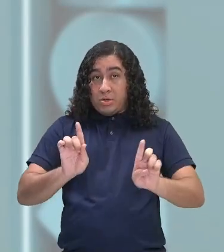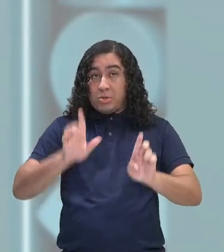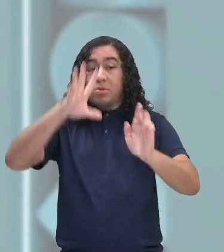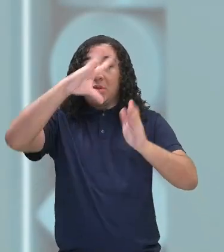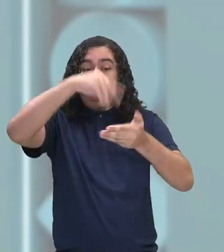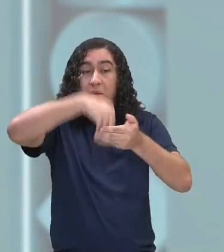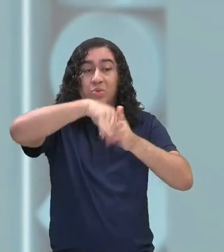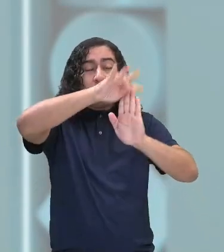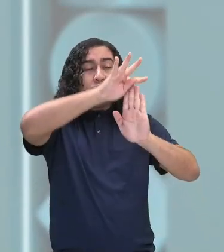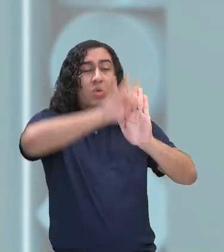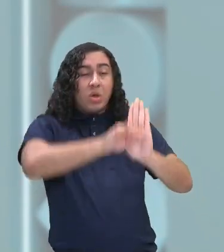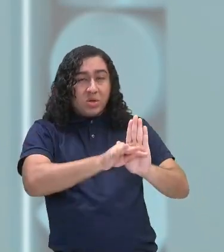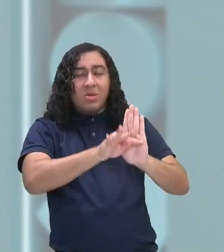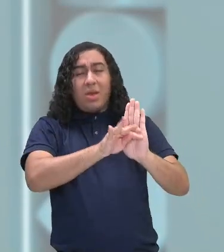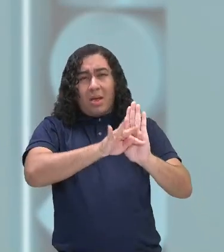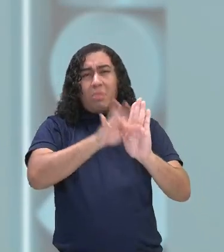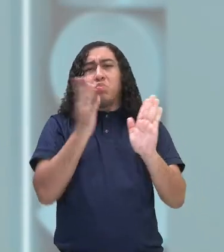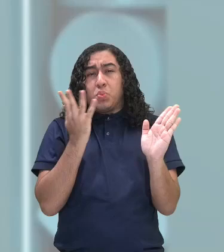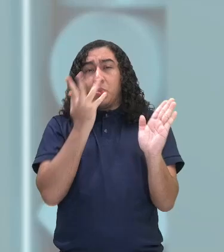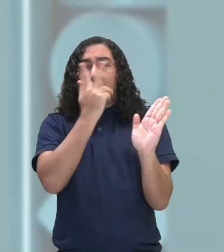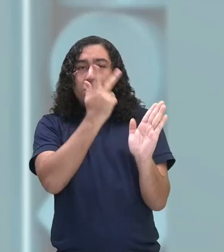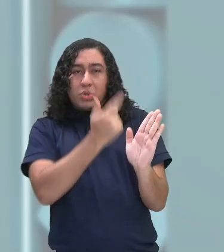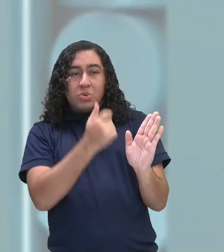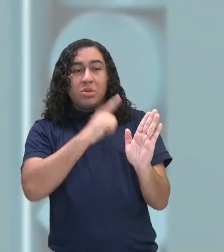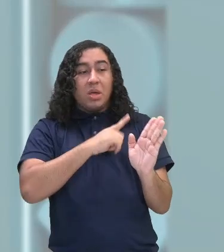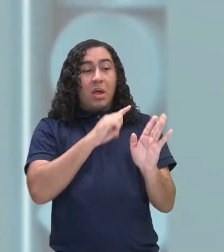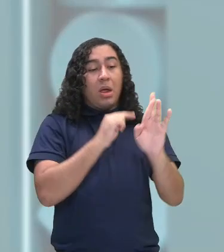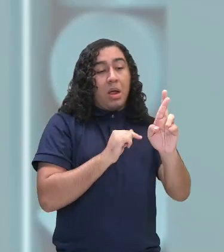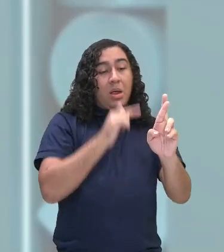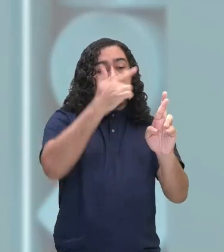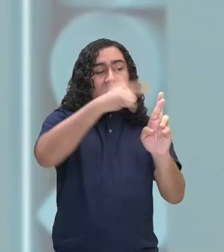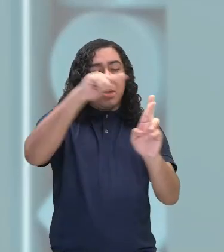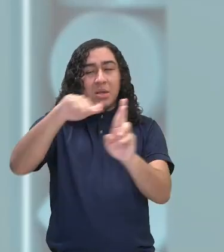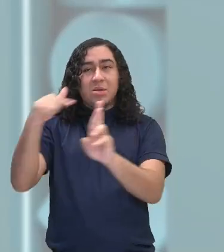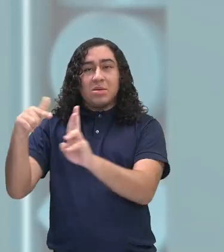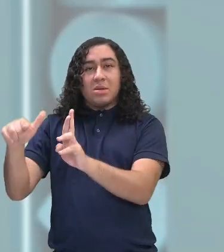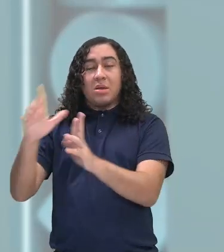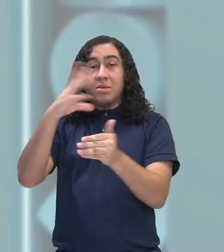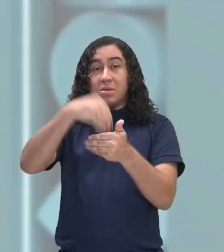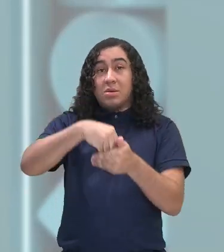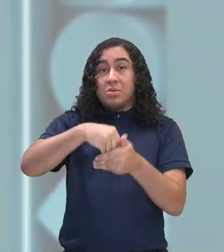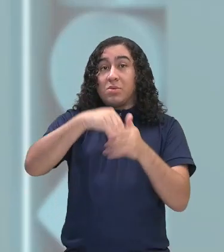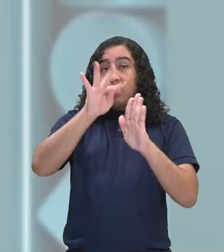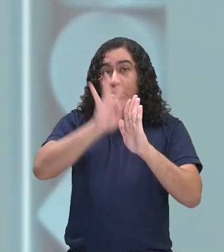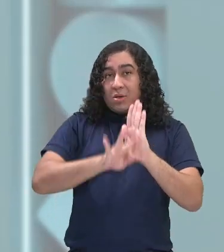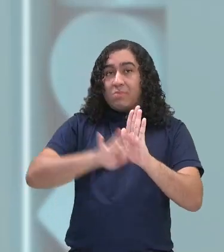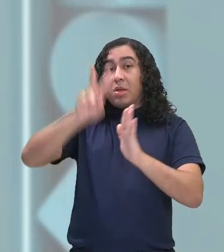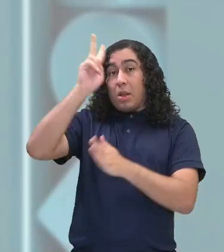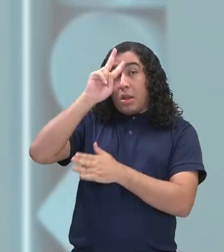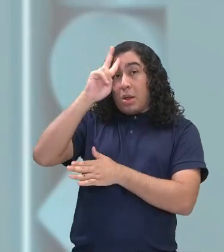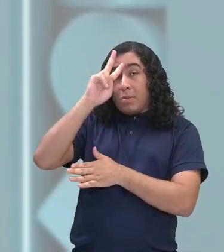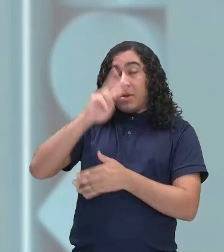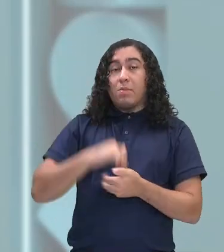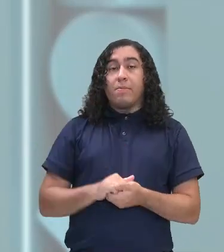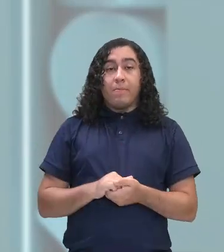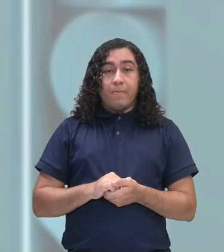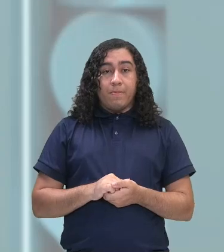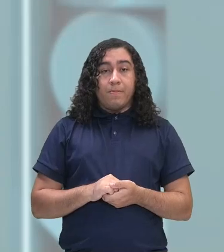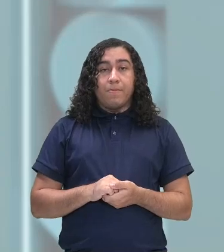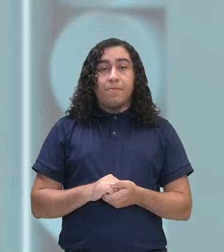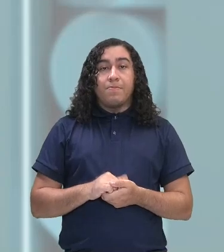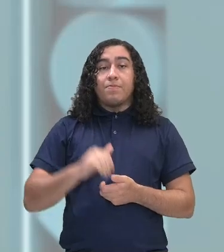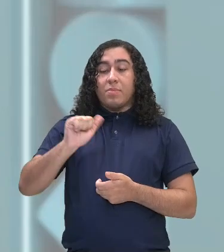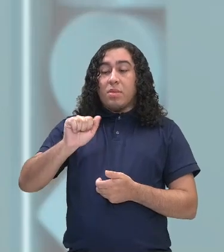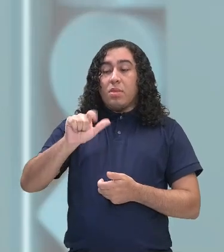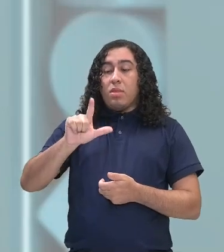fica muito bonito essa repetição de consoantes dentro do texto. Lembre-se sempre, a